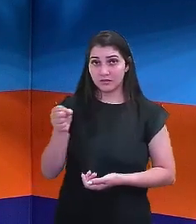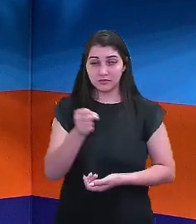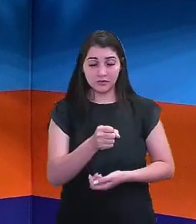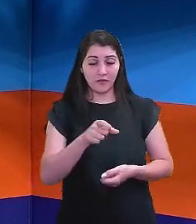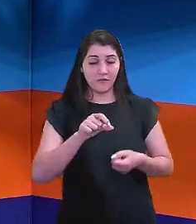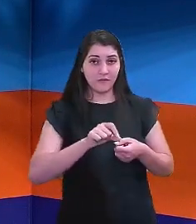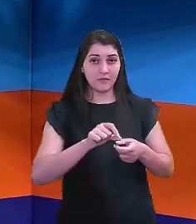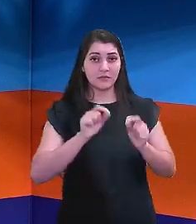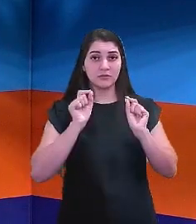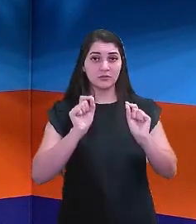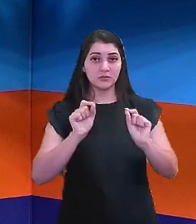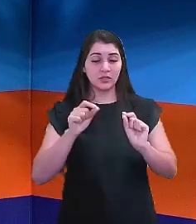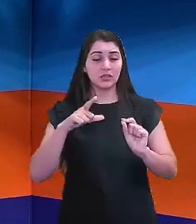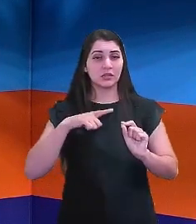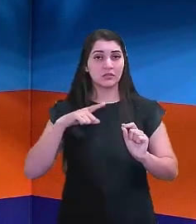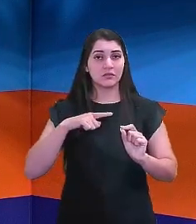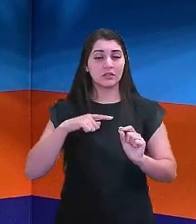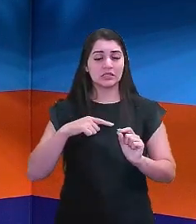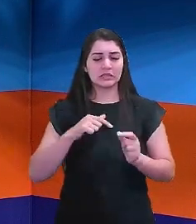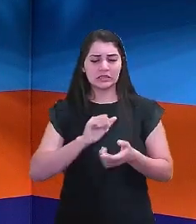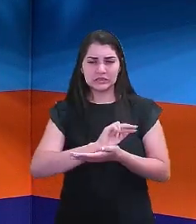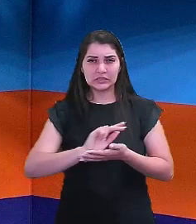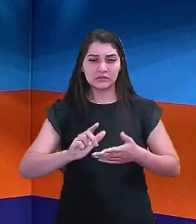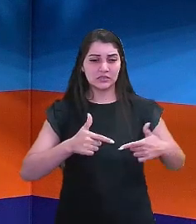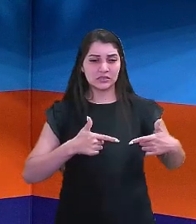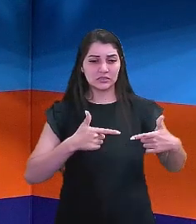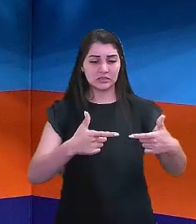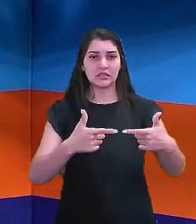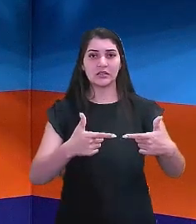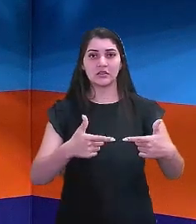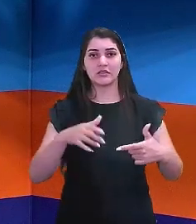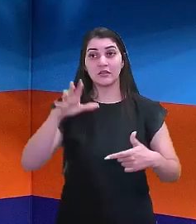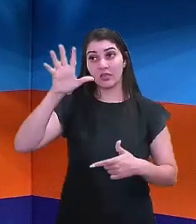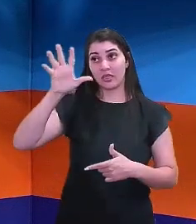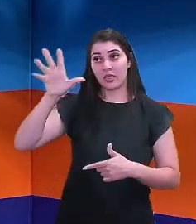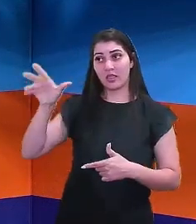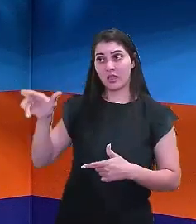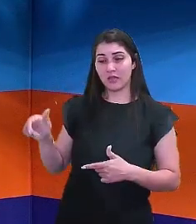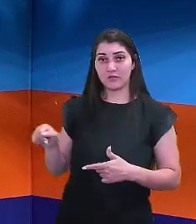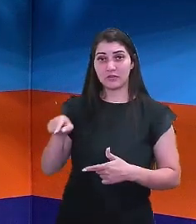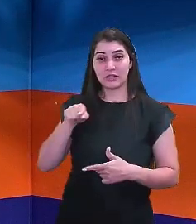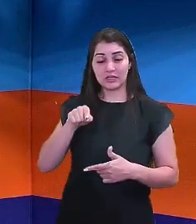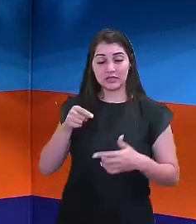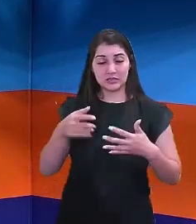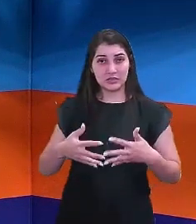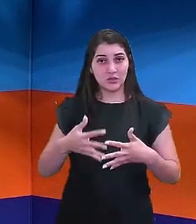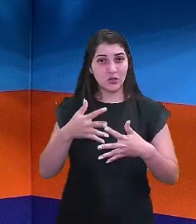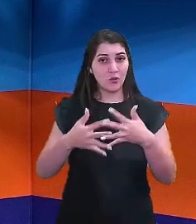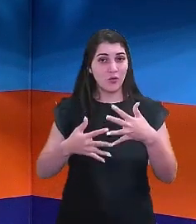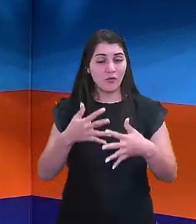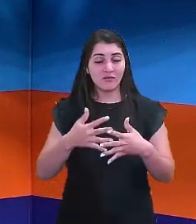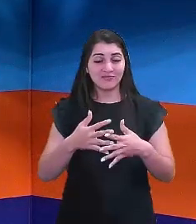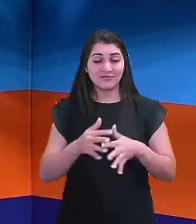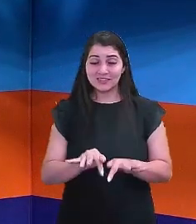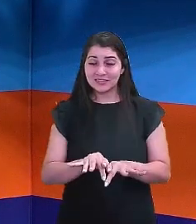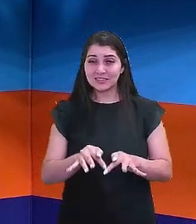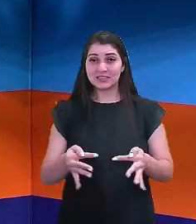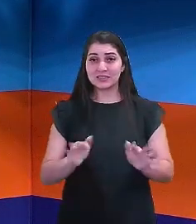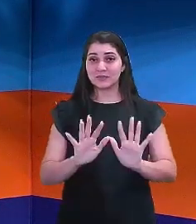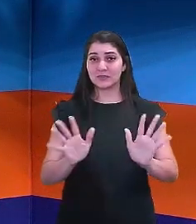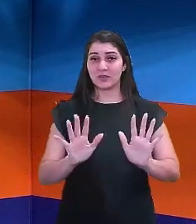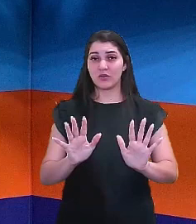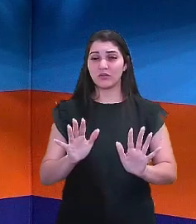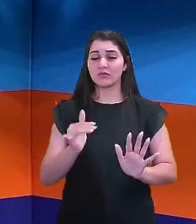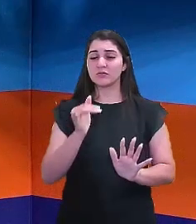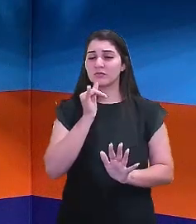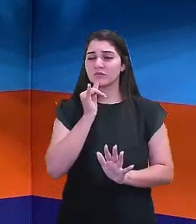Essa retirada fez com que houvesse várias guerras na África, vários conflitos. Gente, esses conflitos não eram simples. Imaginem, fora a